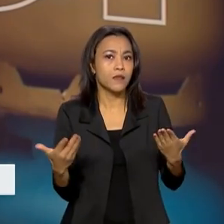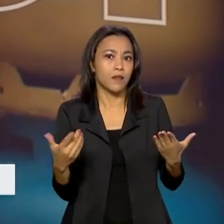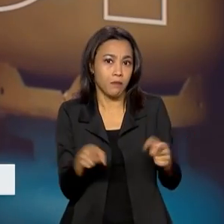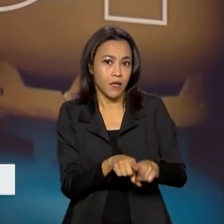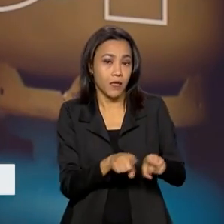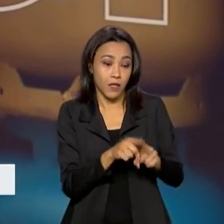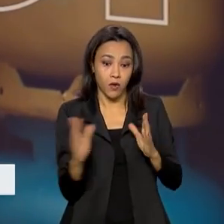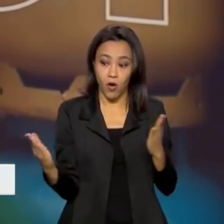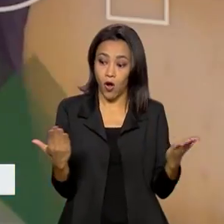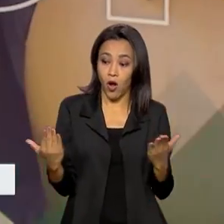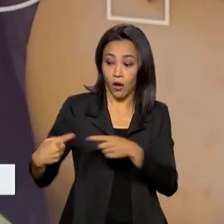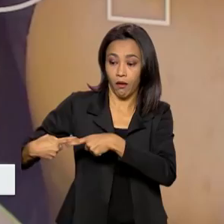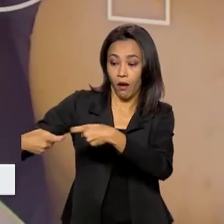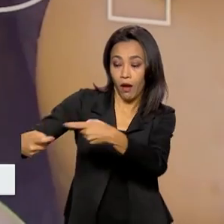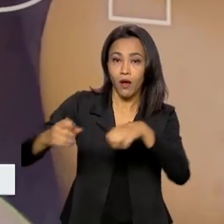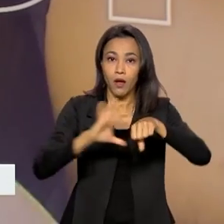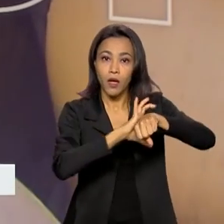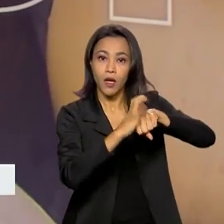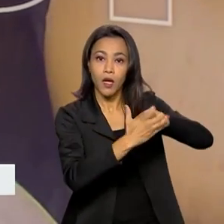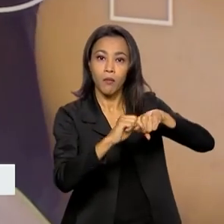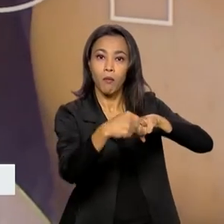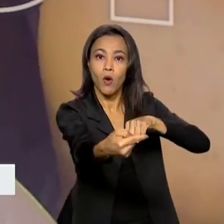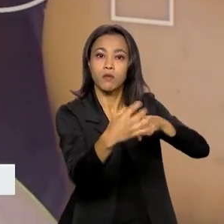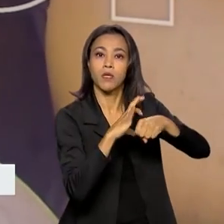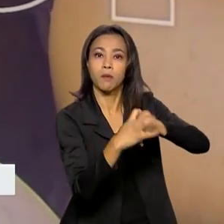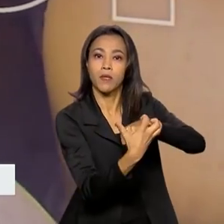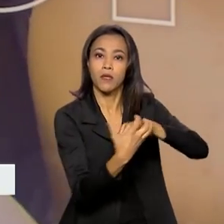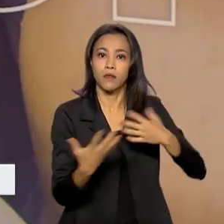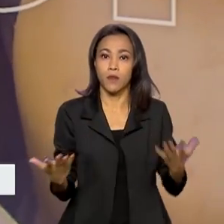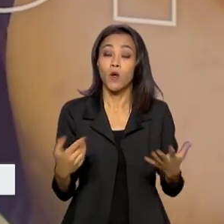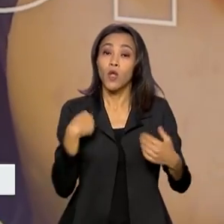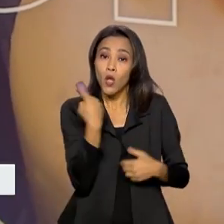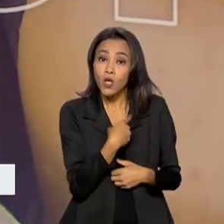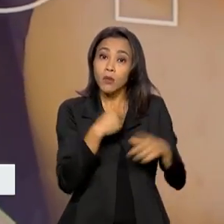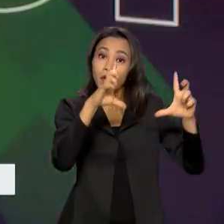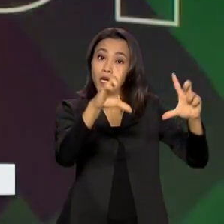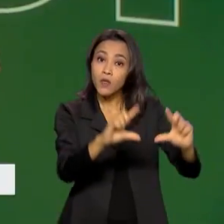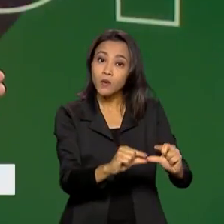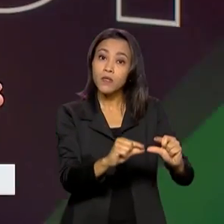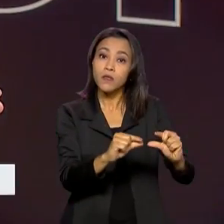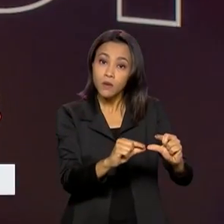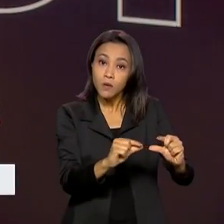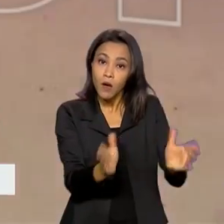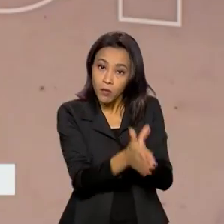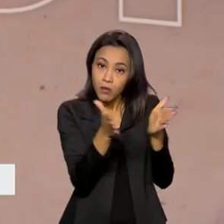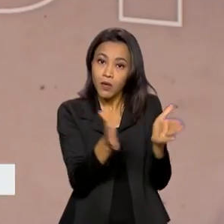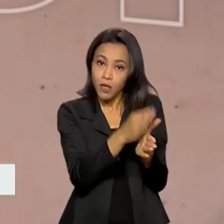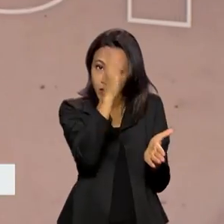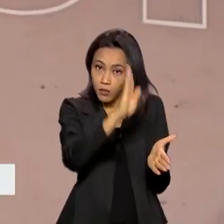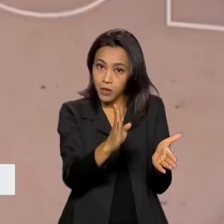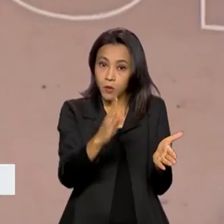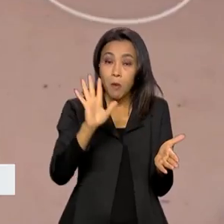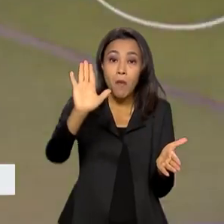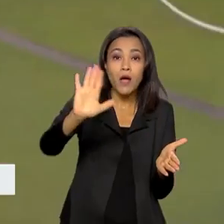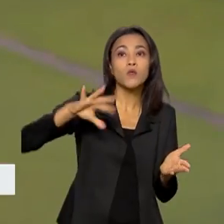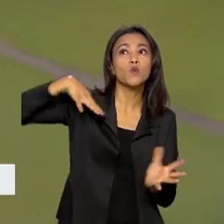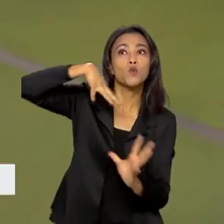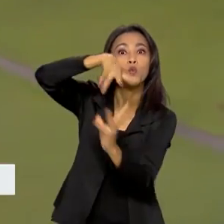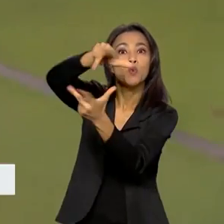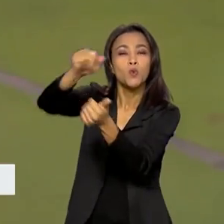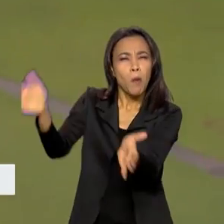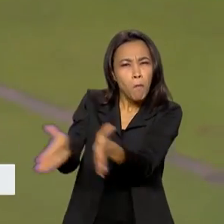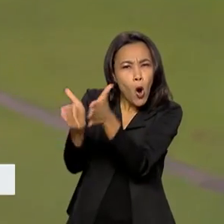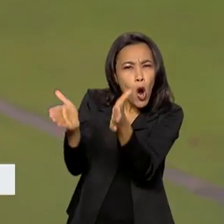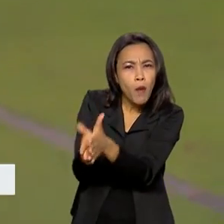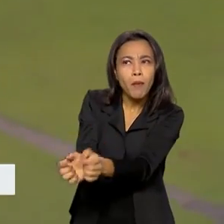nós estamos diminuindo a pobreza no Brasil enquanto no restante do mundo a pobreza tá aumentando nós temos indicadores hoje